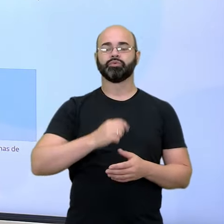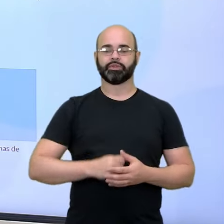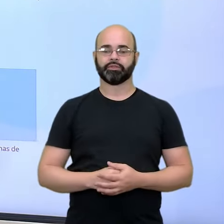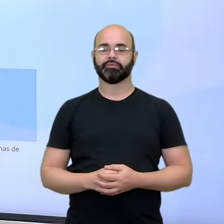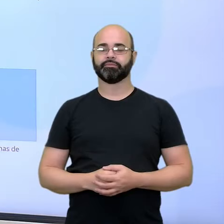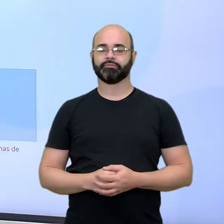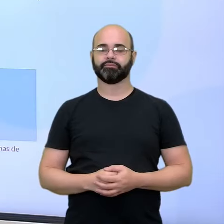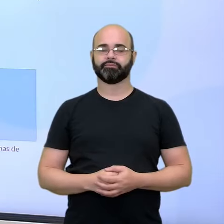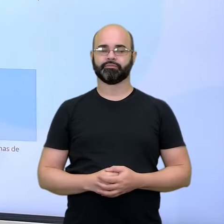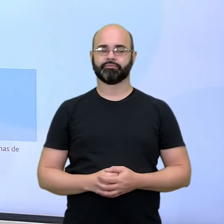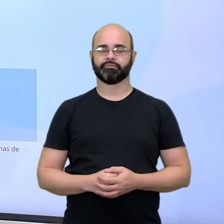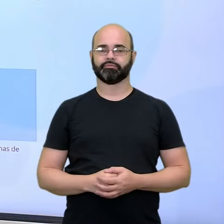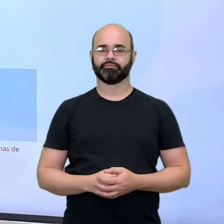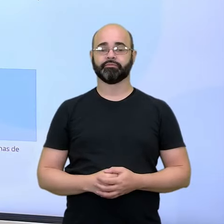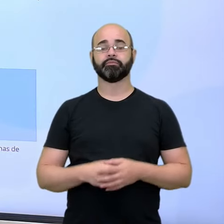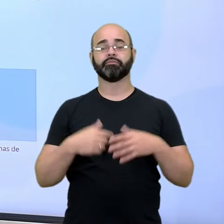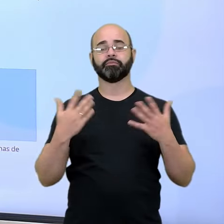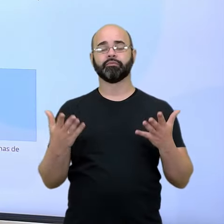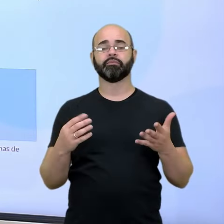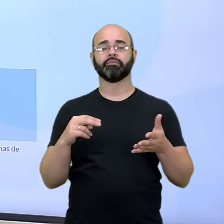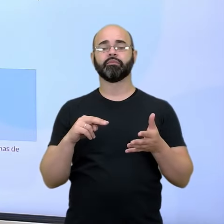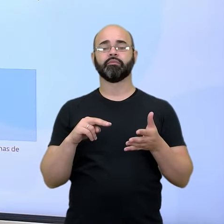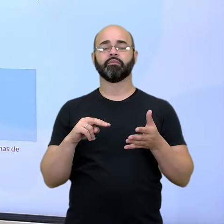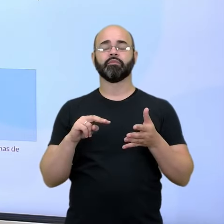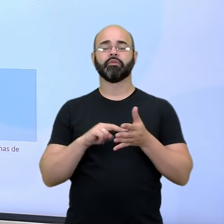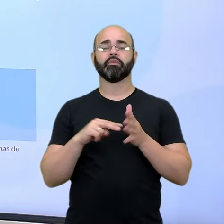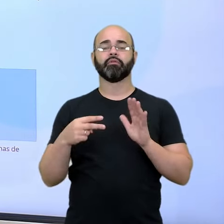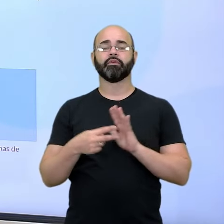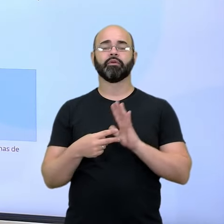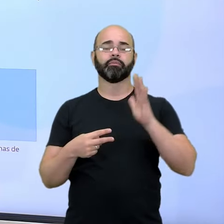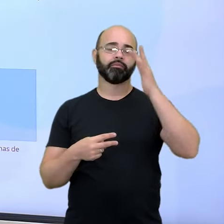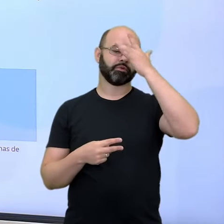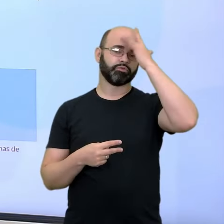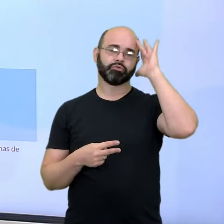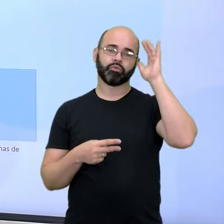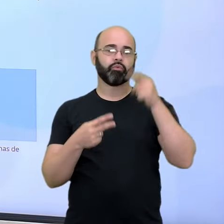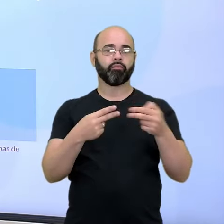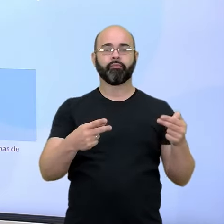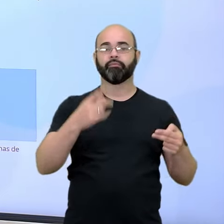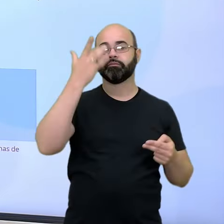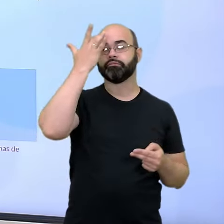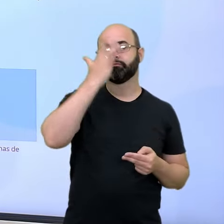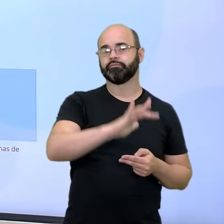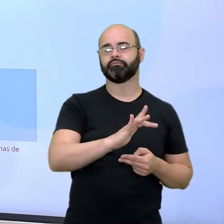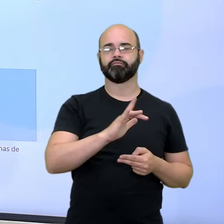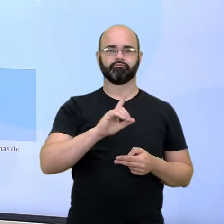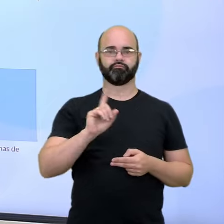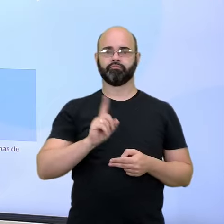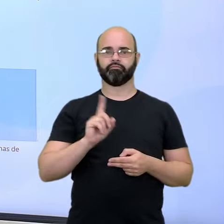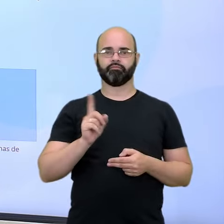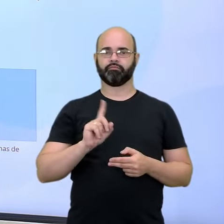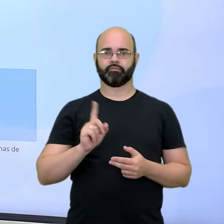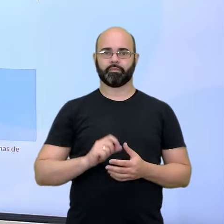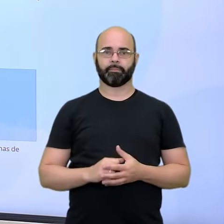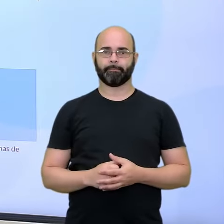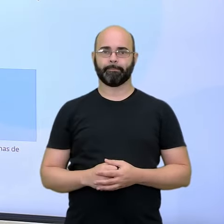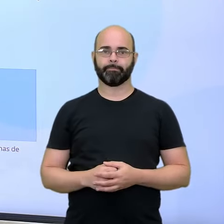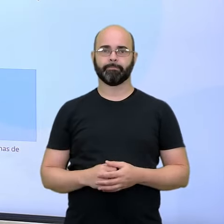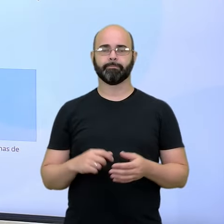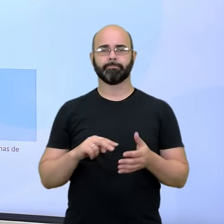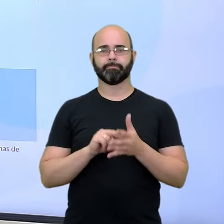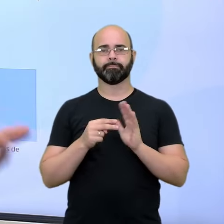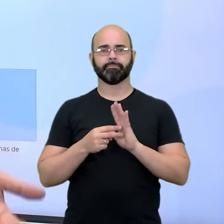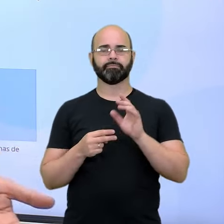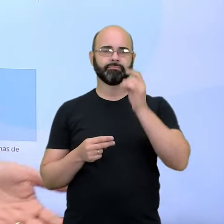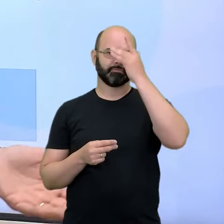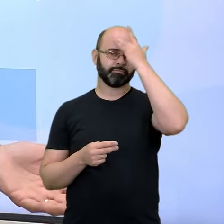Ou seja, ignorante não é uma pessoa que não sabe uma coisa. Se você não sabe uma coisa, você é uma pessoa que não estudou, que está aqui